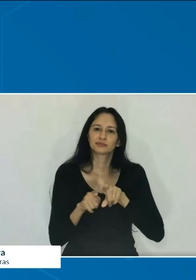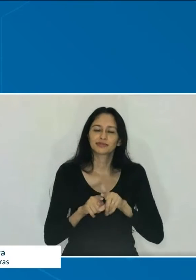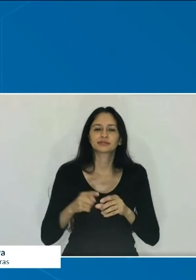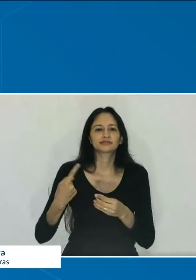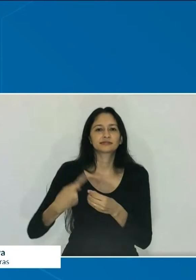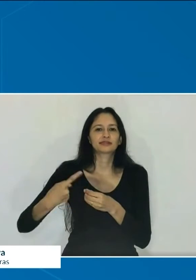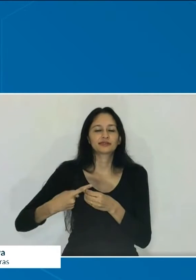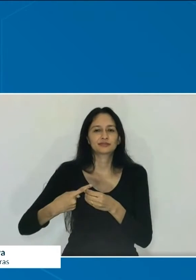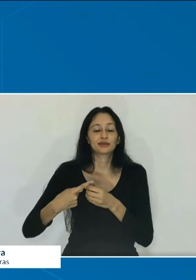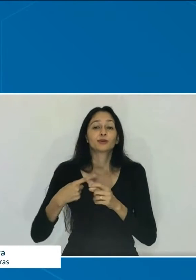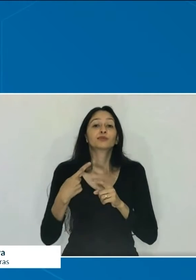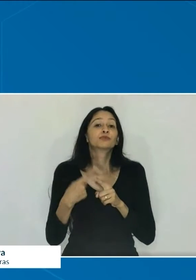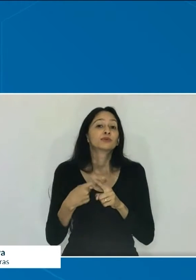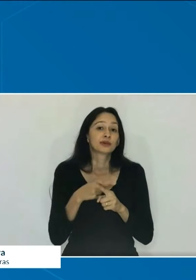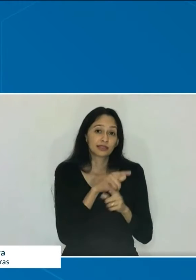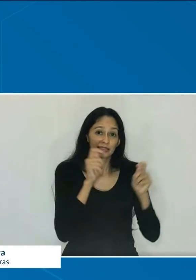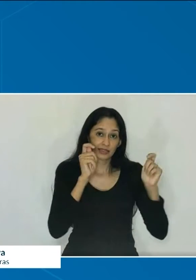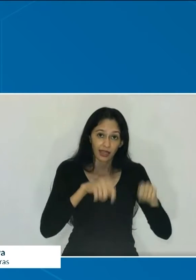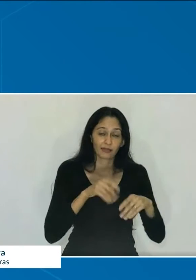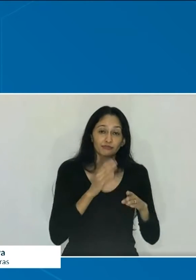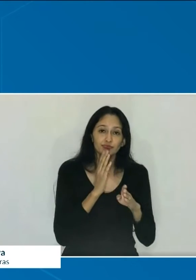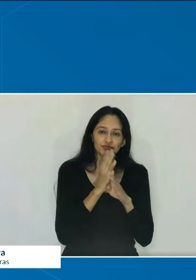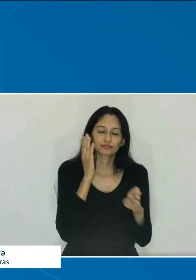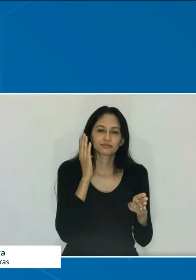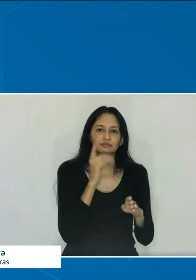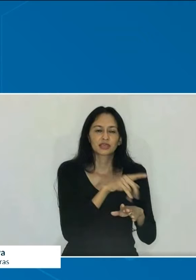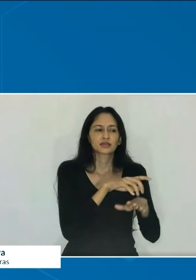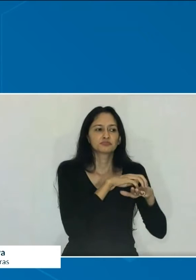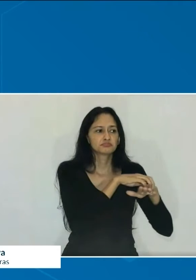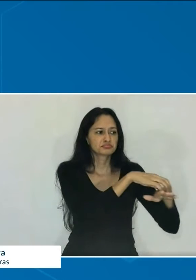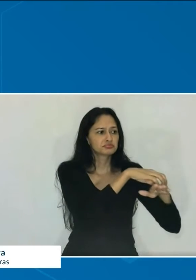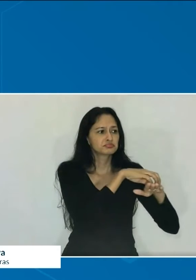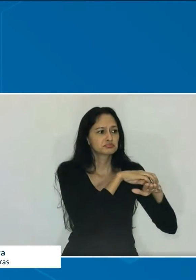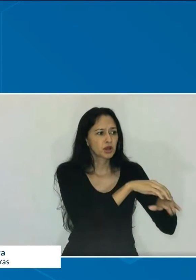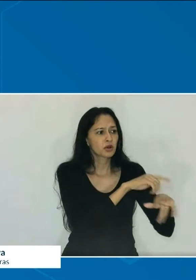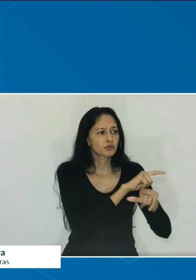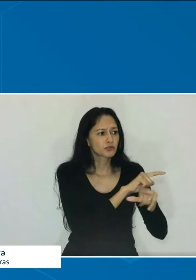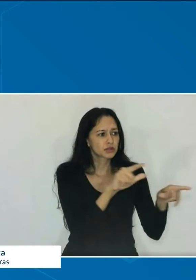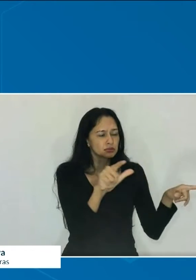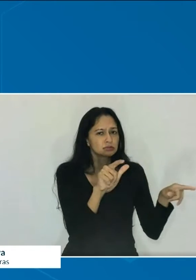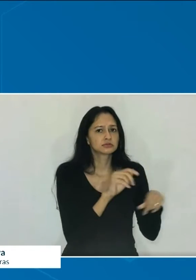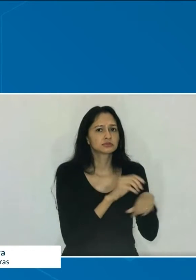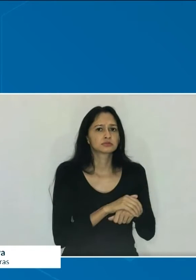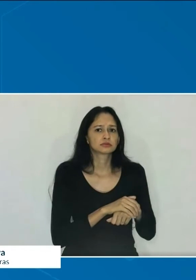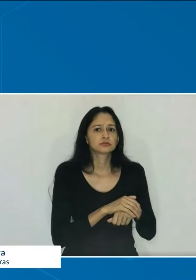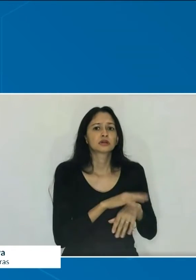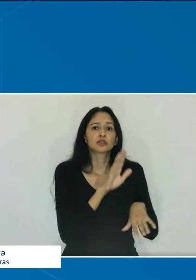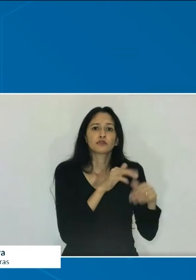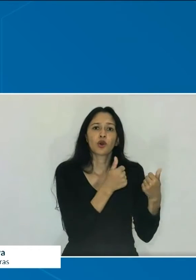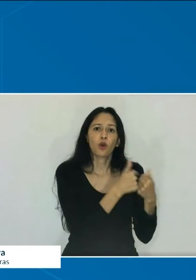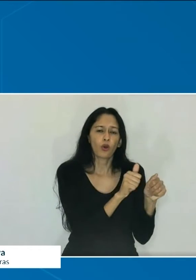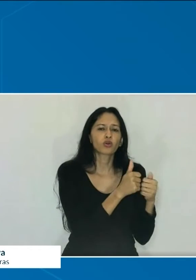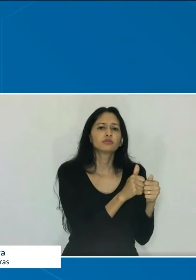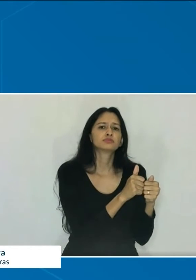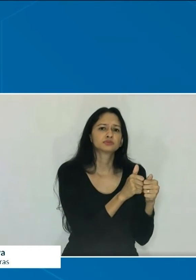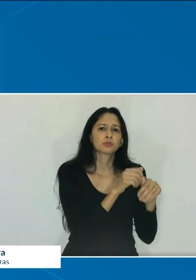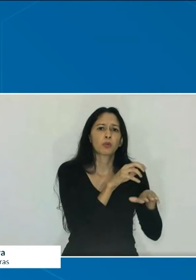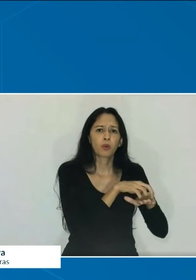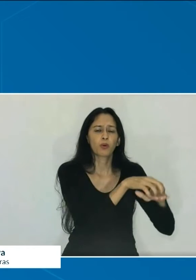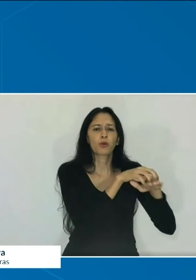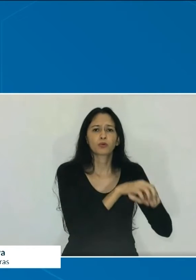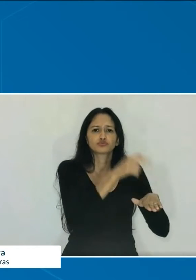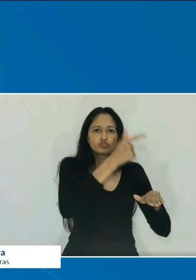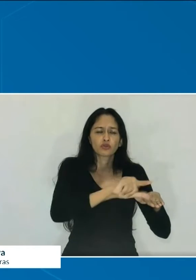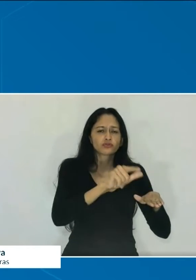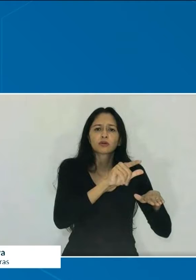pode, por exemplo, saber, olha, essa linha está indo vazia, então talvez eu possa reduzir o número de veículos nela e adicionar